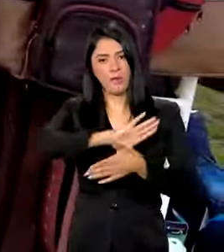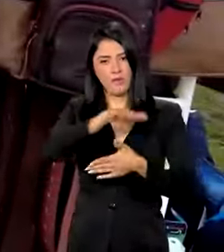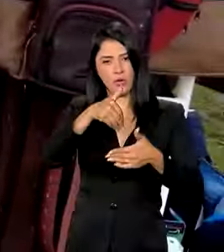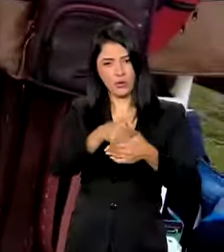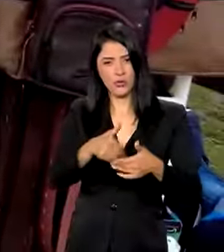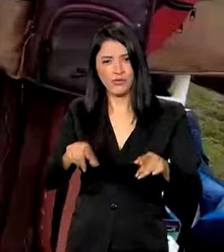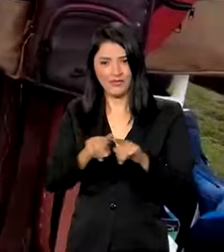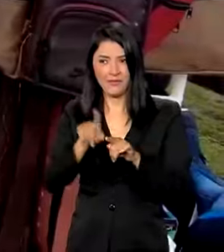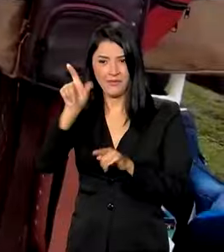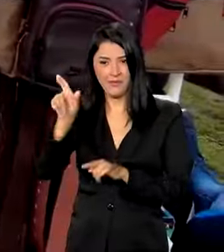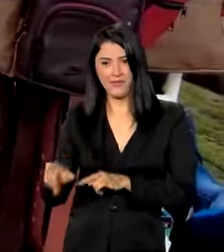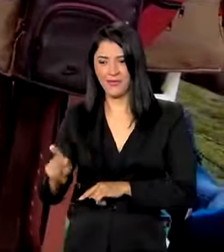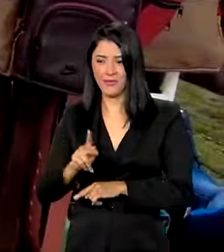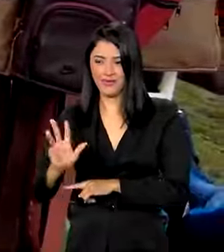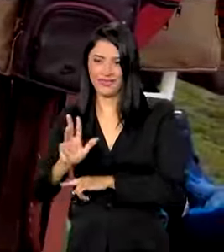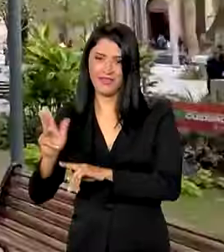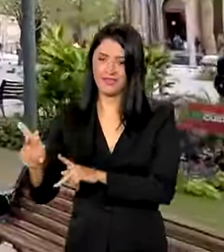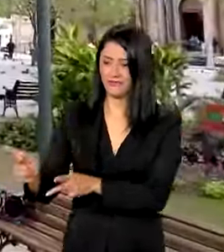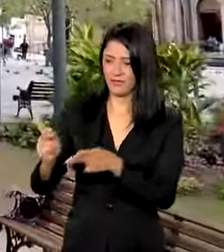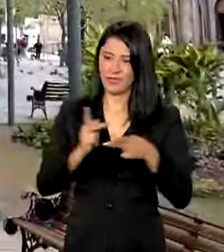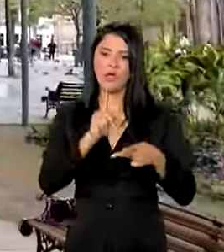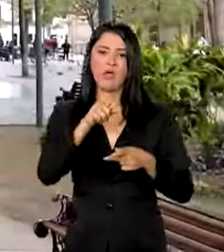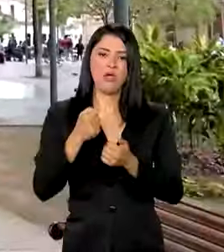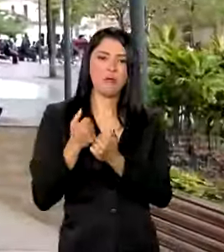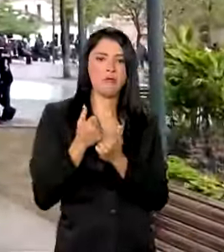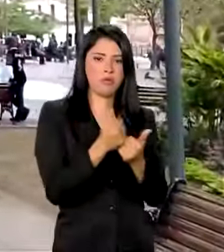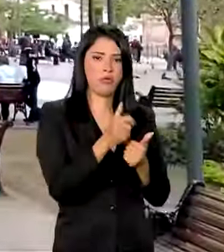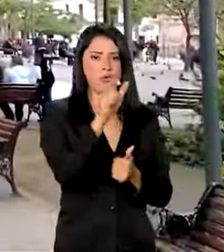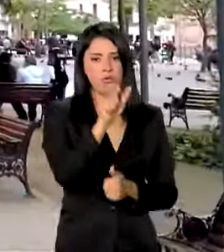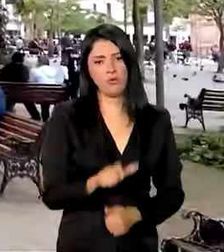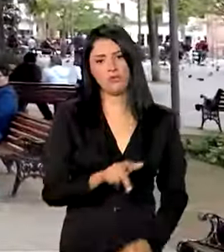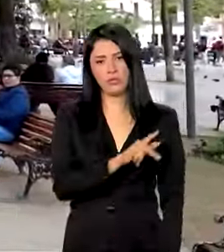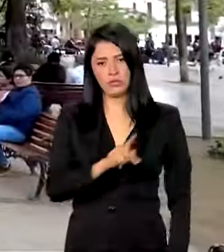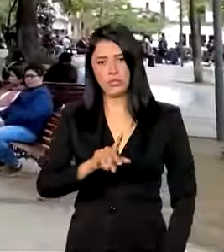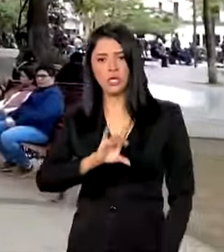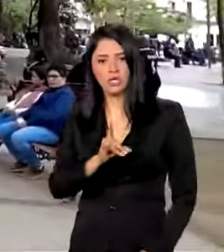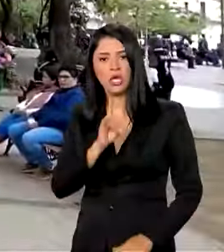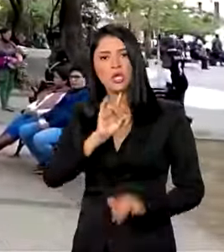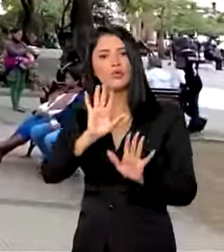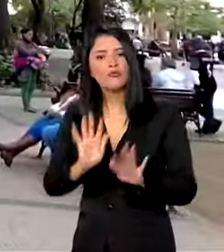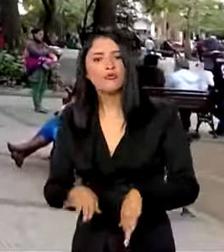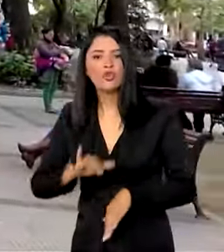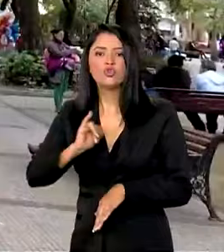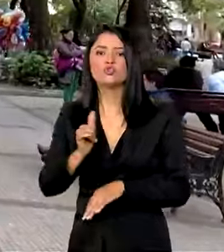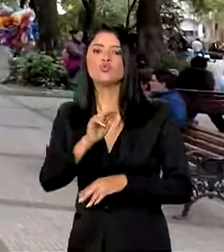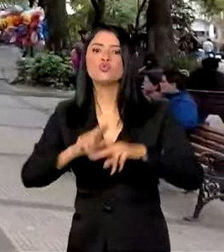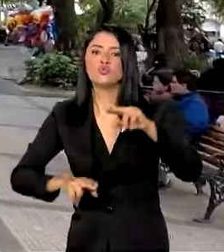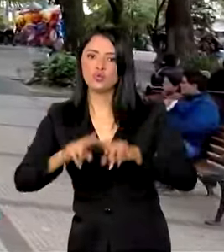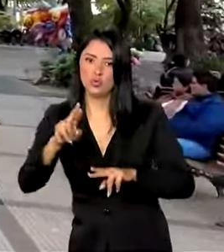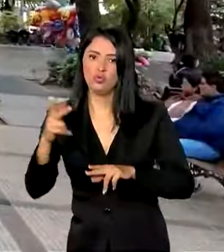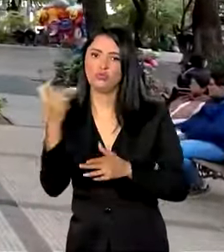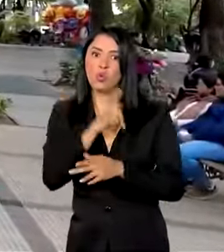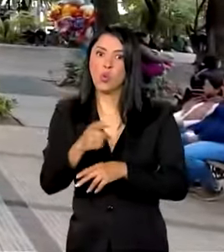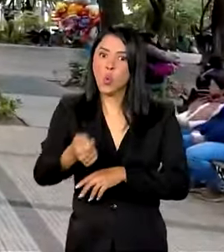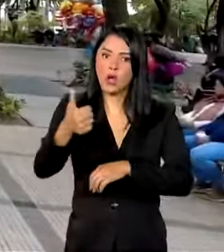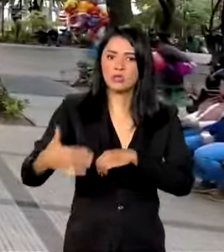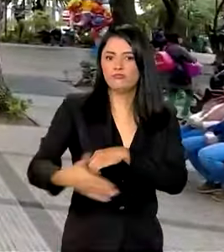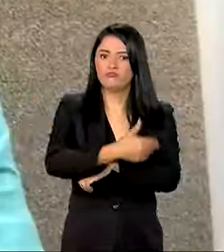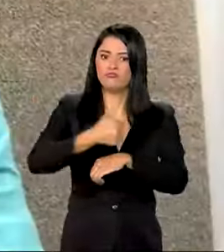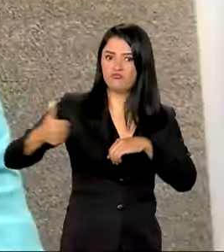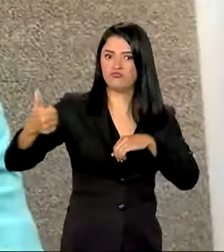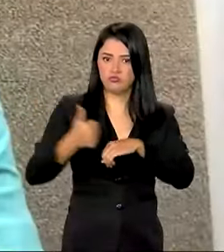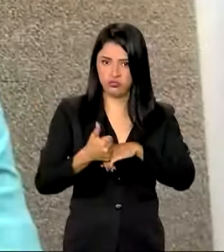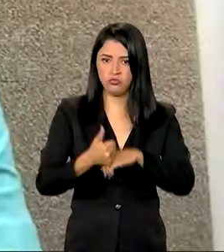Lula também é um ato de apoio ao presidente Luiz Arce, que no fim de junho sofreu uma tentativa de golpe de